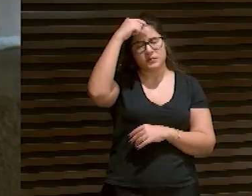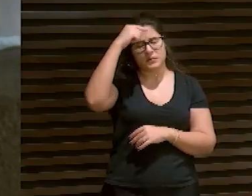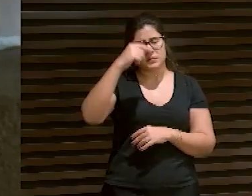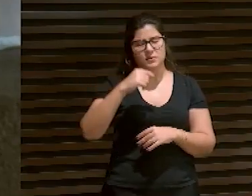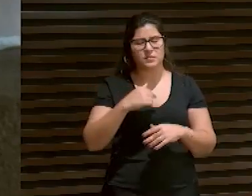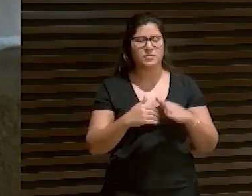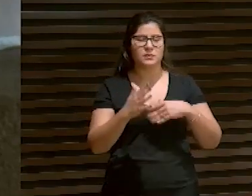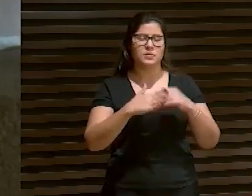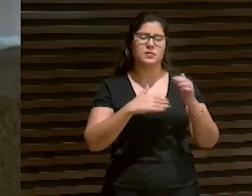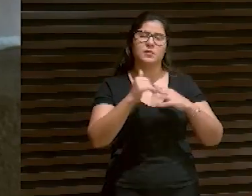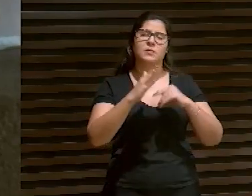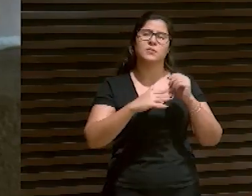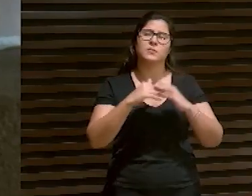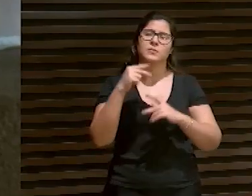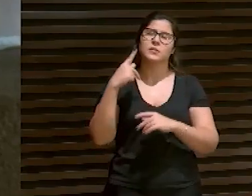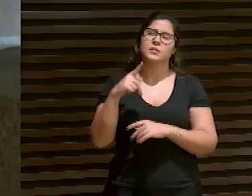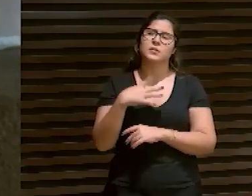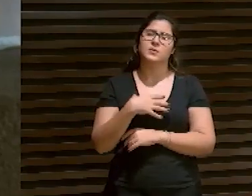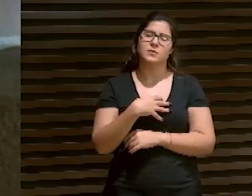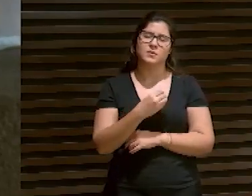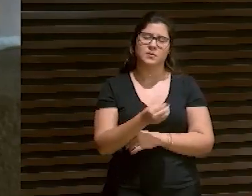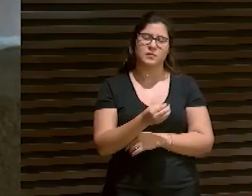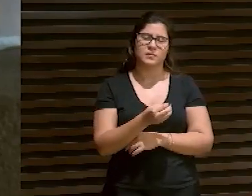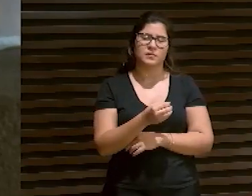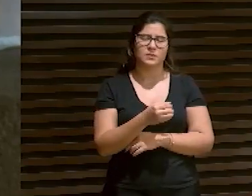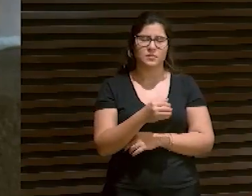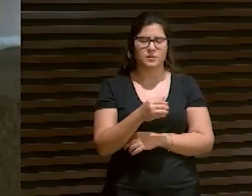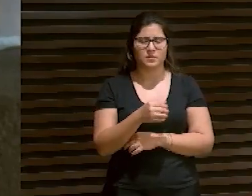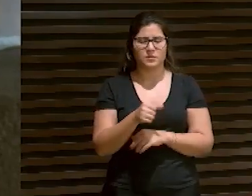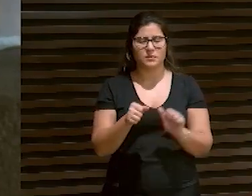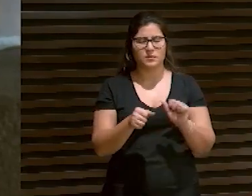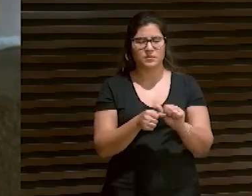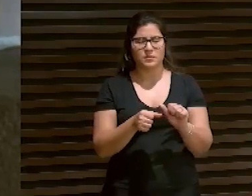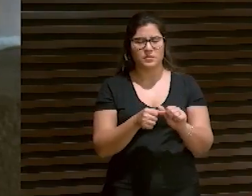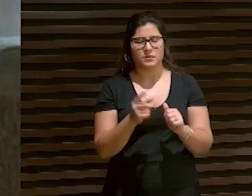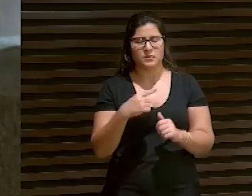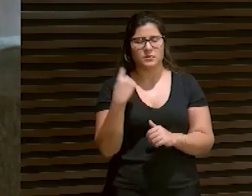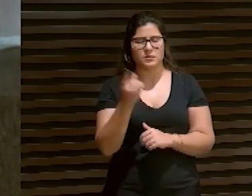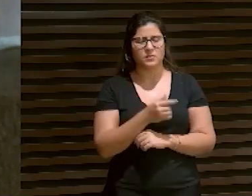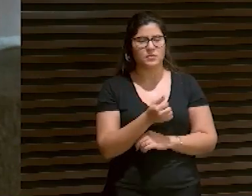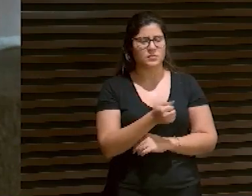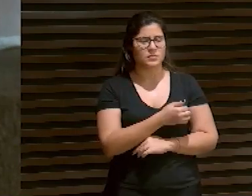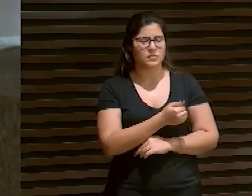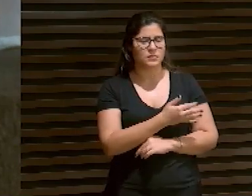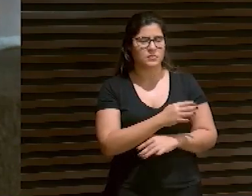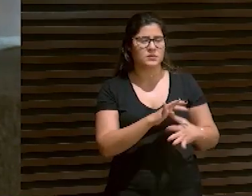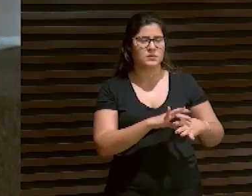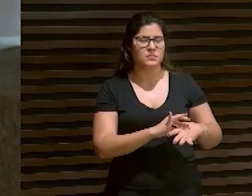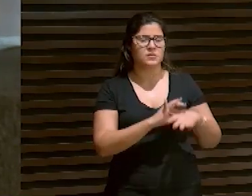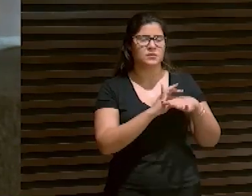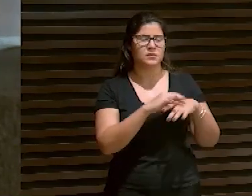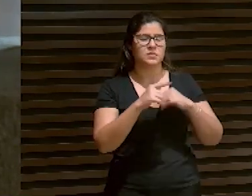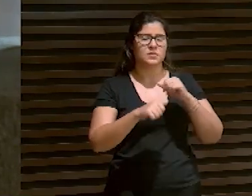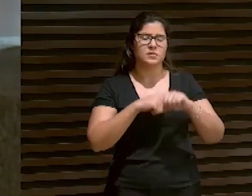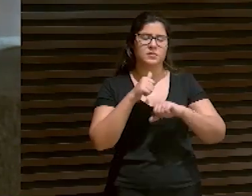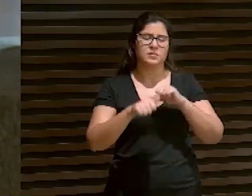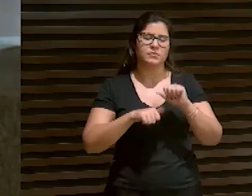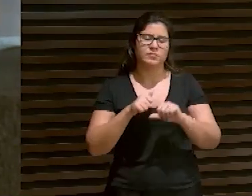Filho, poder de fazer com que o nosso coração seja feito de carne e seja